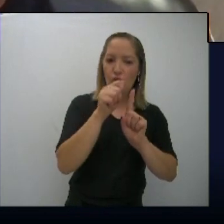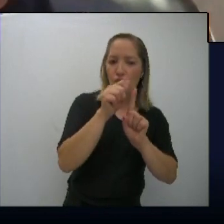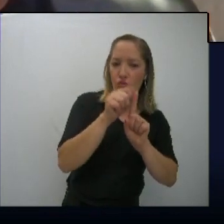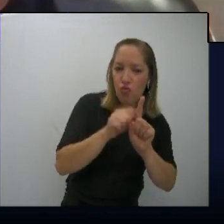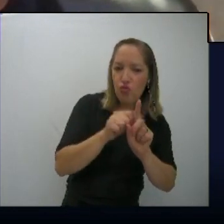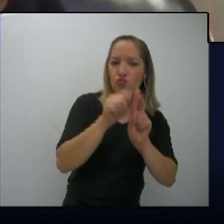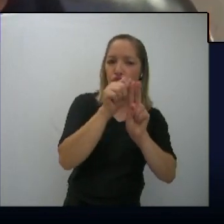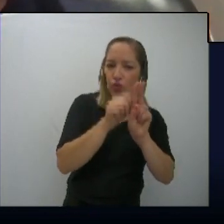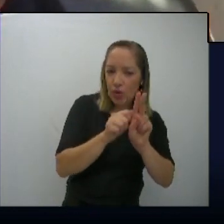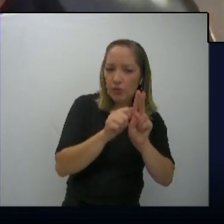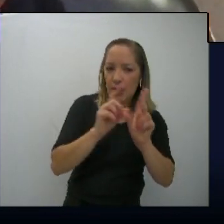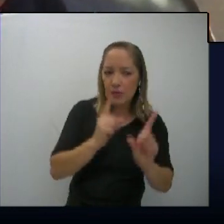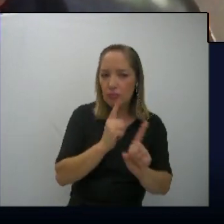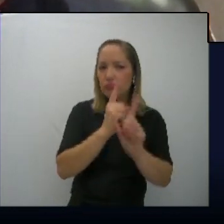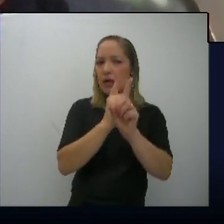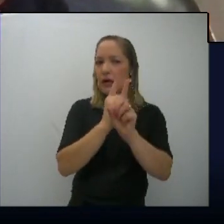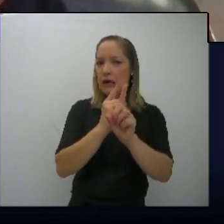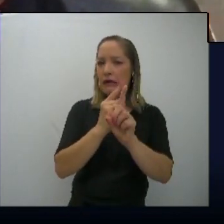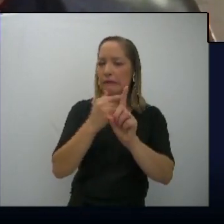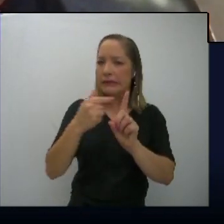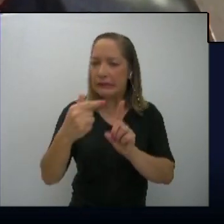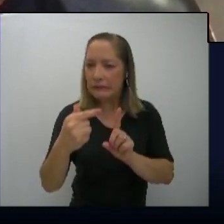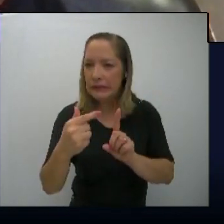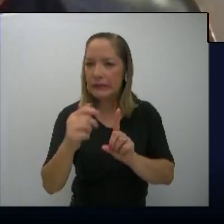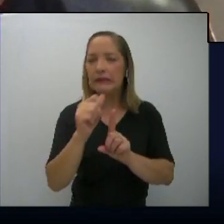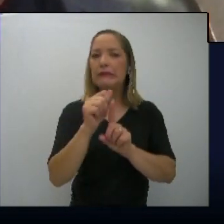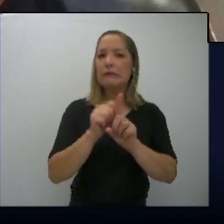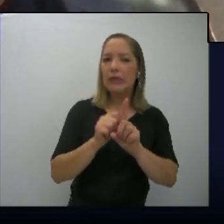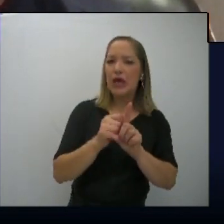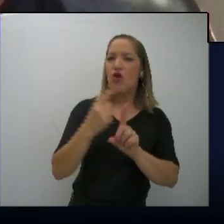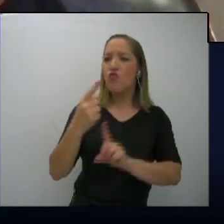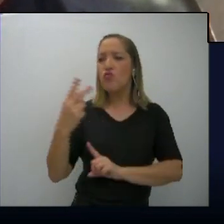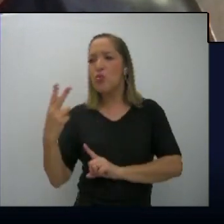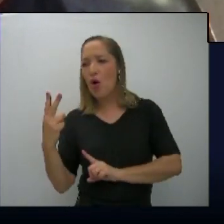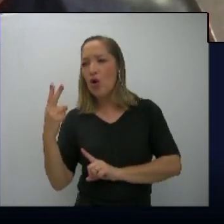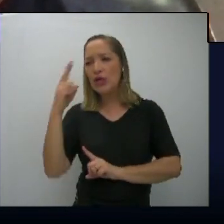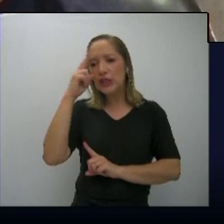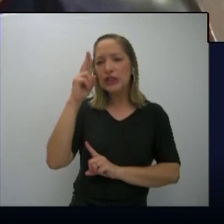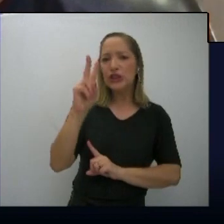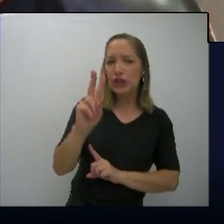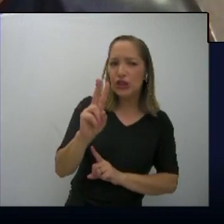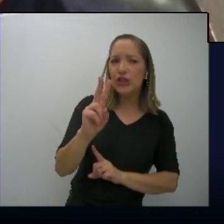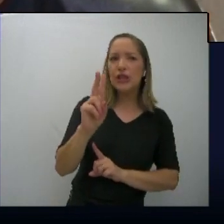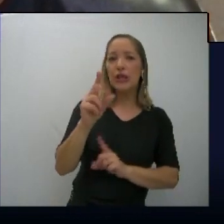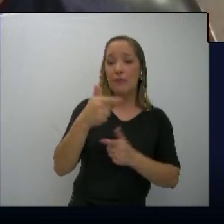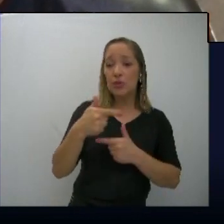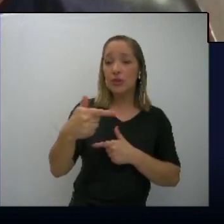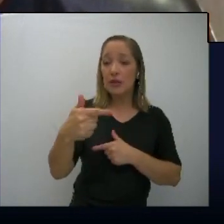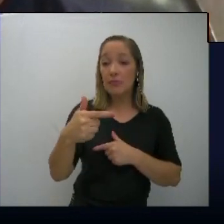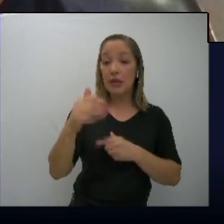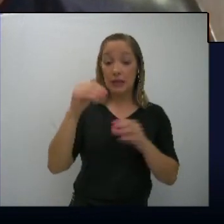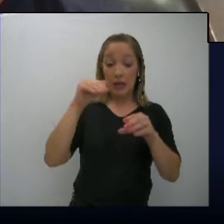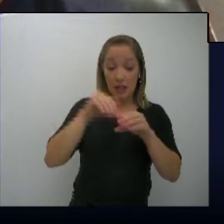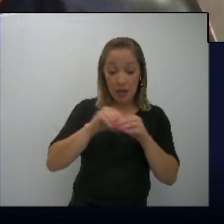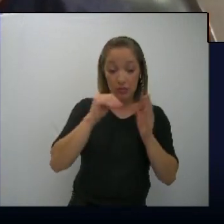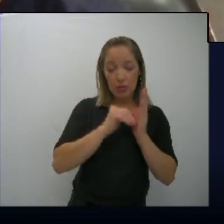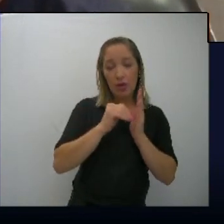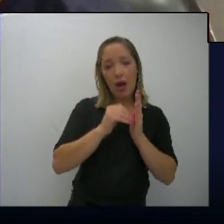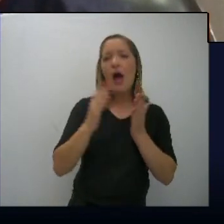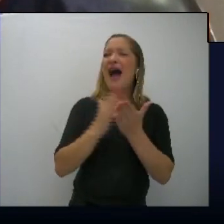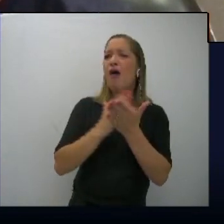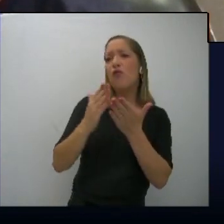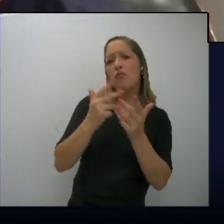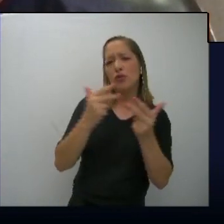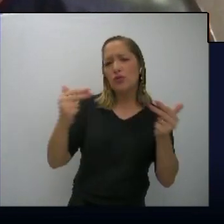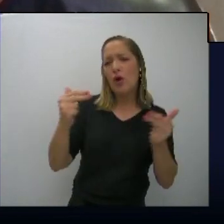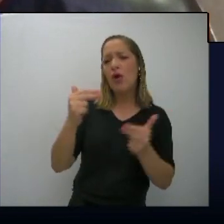encontrar ou uma semana do mês ou alguns um ou dois dias por semana no escritório porque algumas coisas ainda legal fazer junto aqui